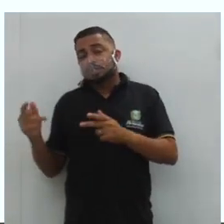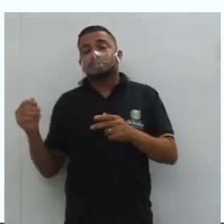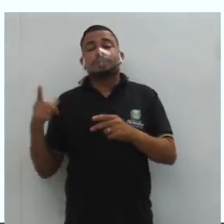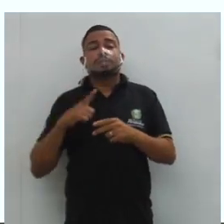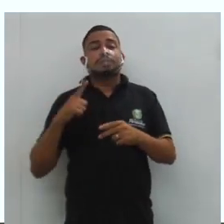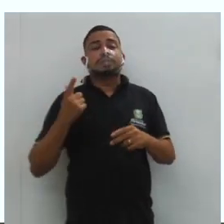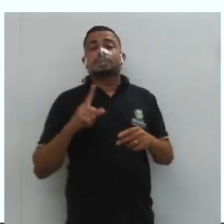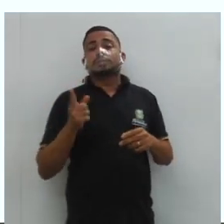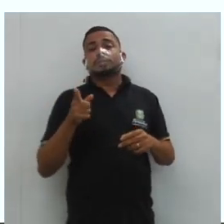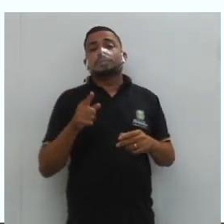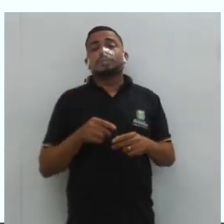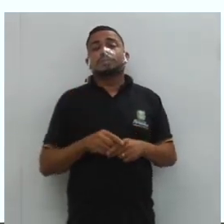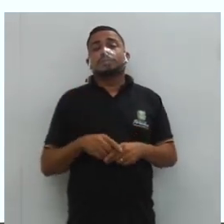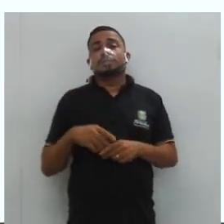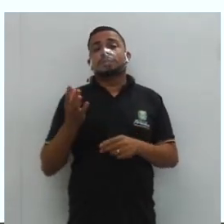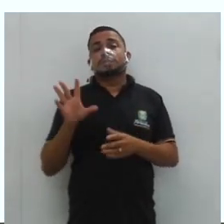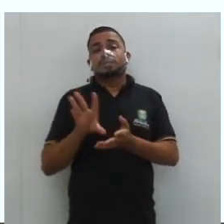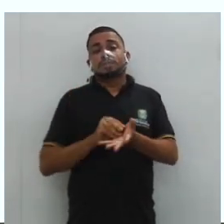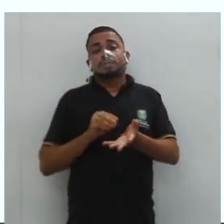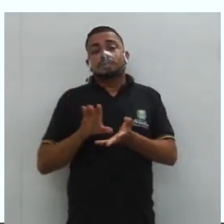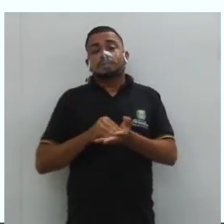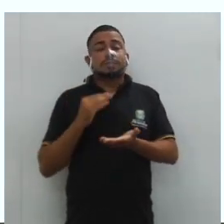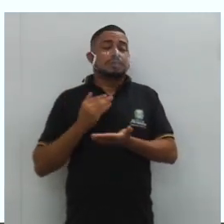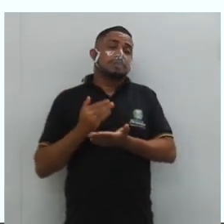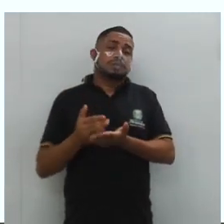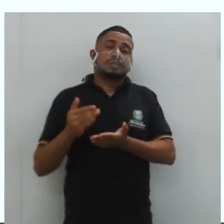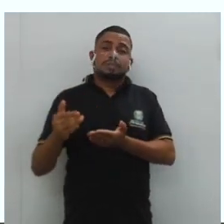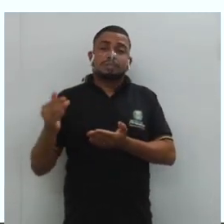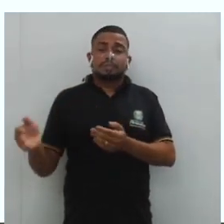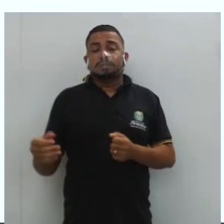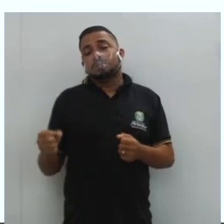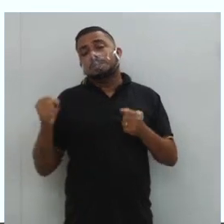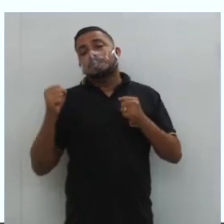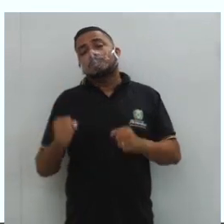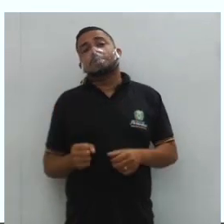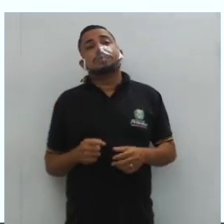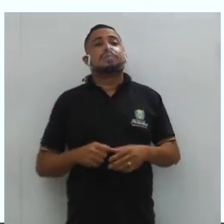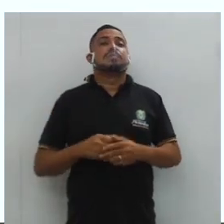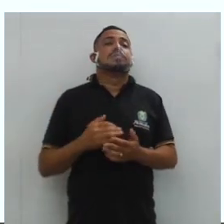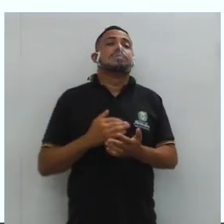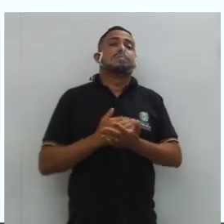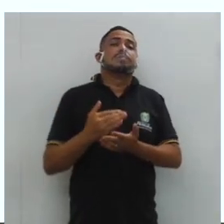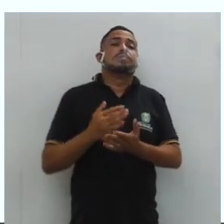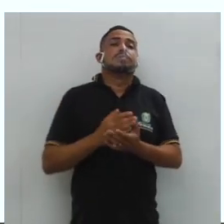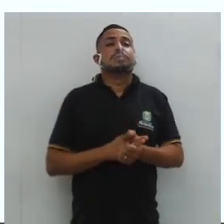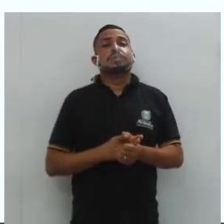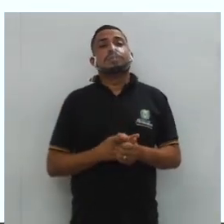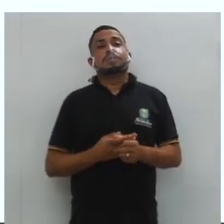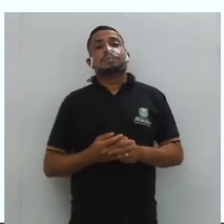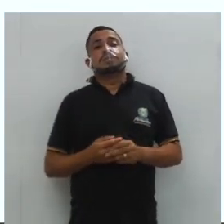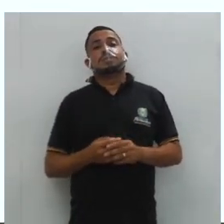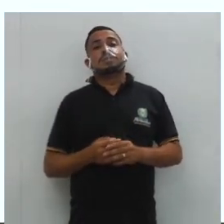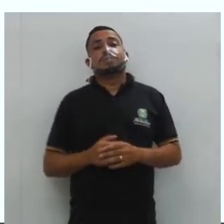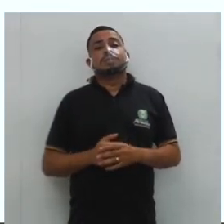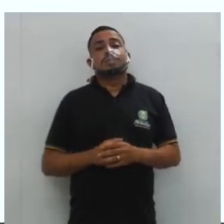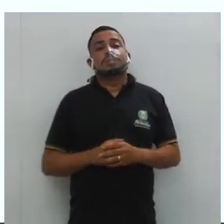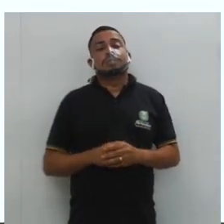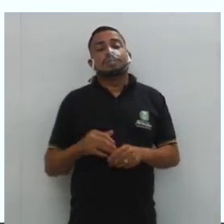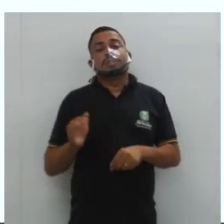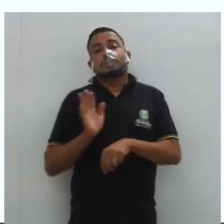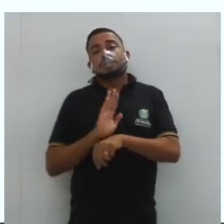editar. O filme ele não é gravado em sequência, então você pode começar uma cena, né, um